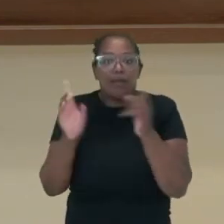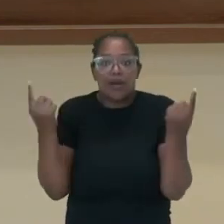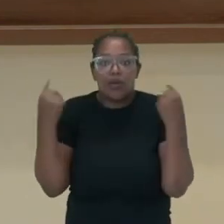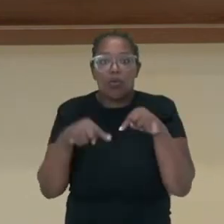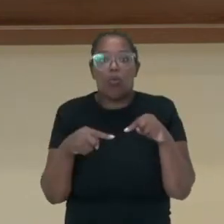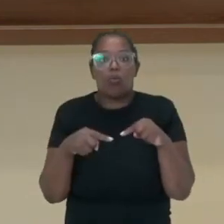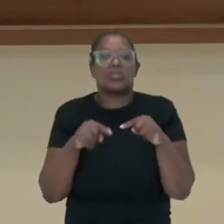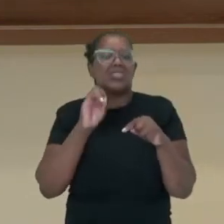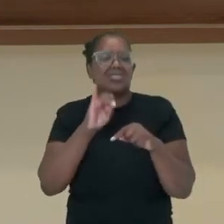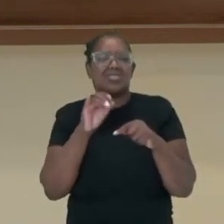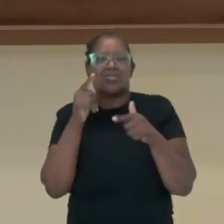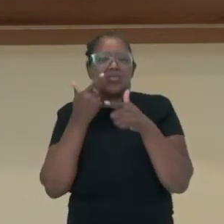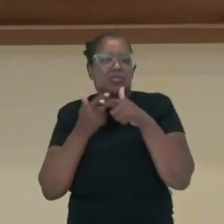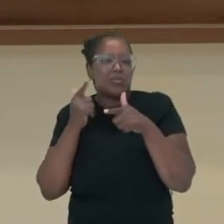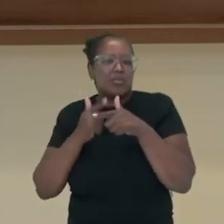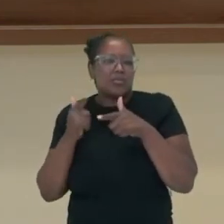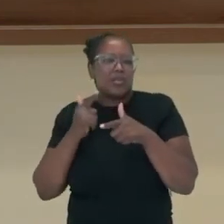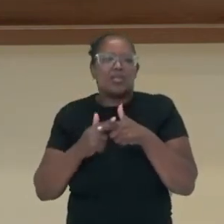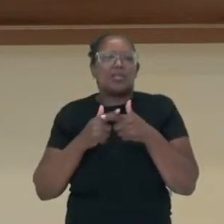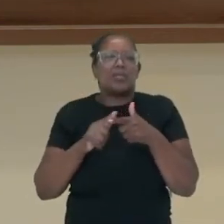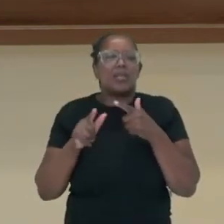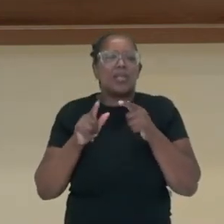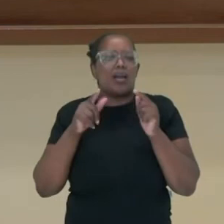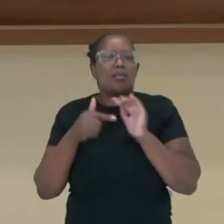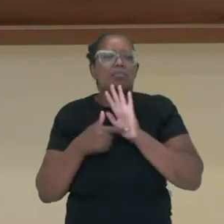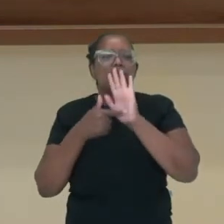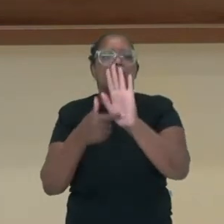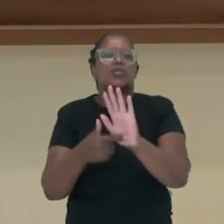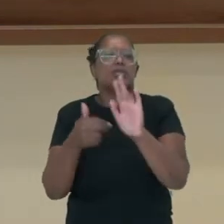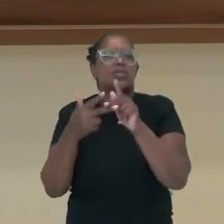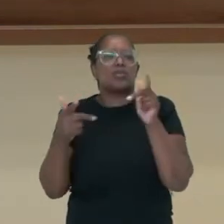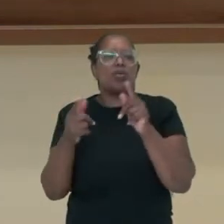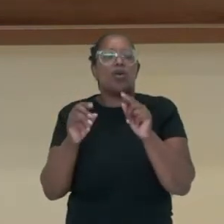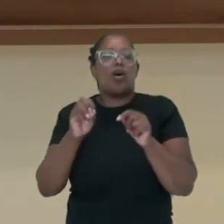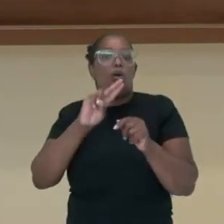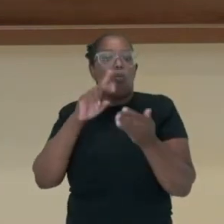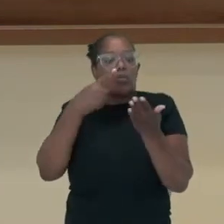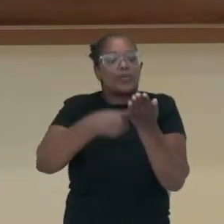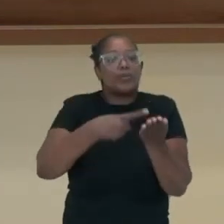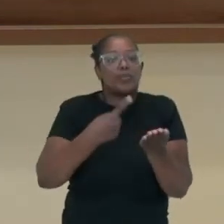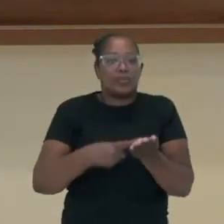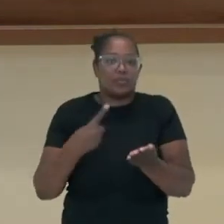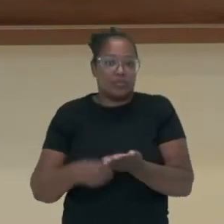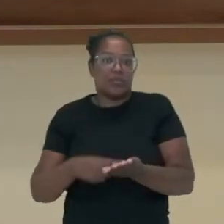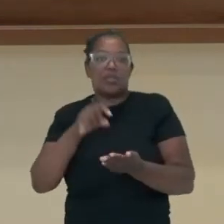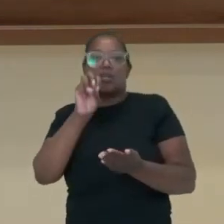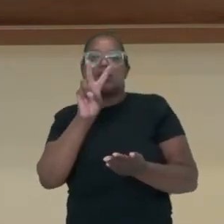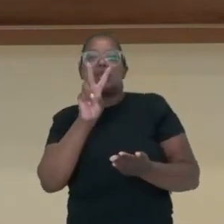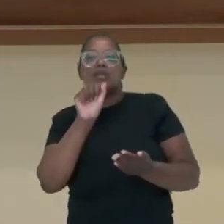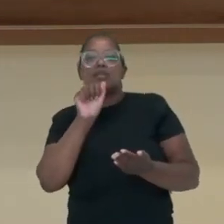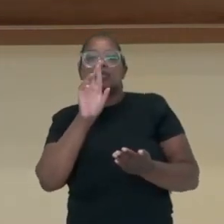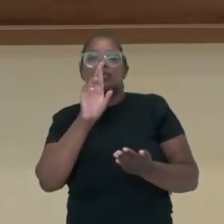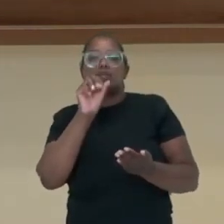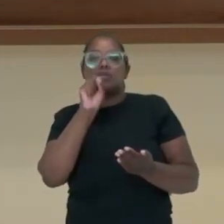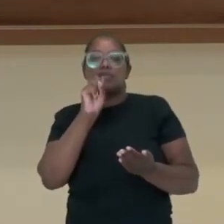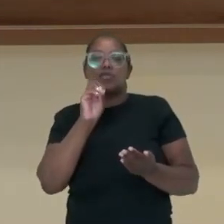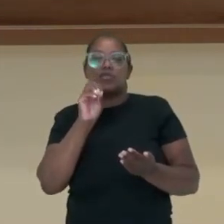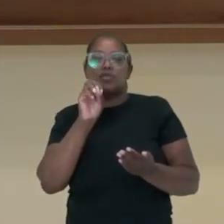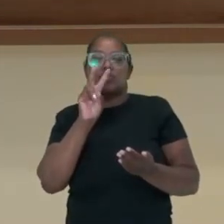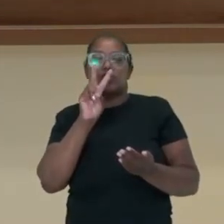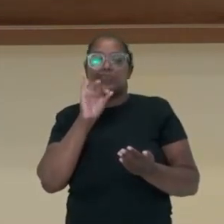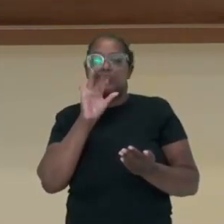um embate militar, principalmente perante o chamado Pacto de Varsóvia, que com a mesma função do tratado da